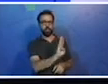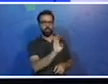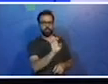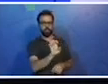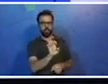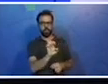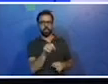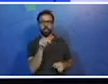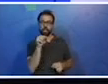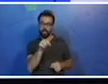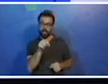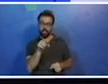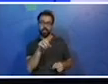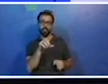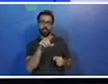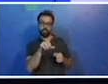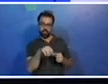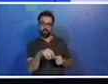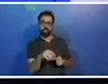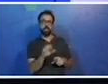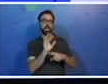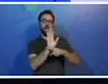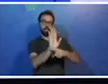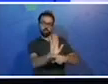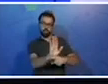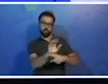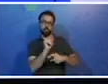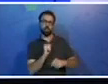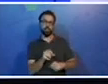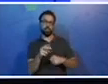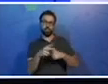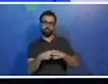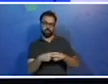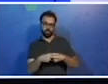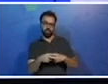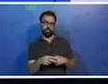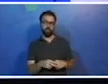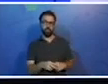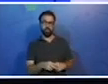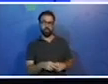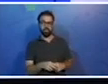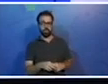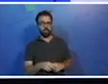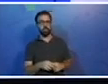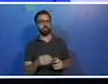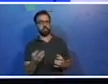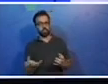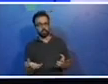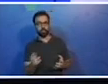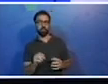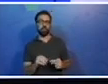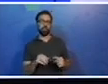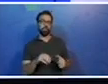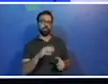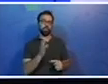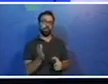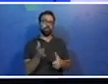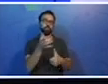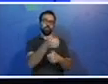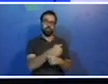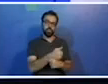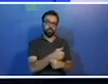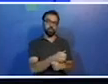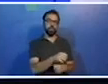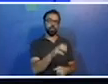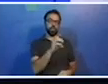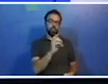verbo to be, ele já é por si só um verbo auxiliar e também é um verbo base. Então, por isso ele faz a função do do e do does lá. Então,